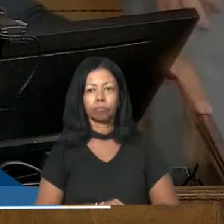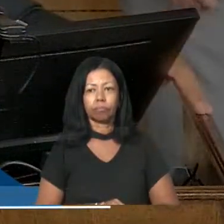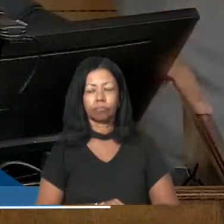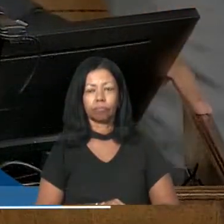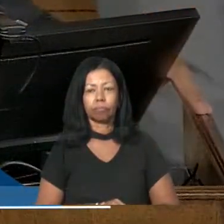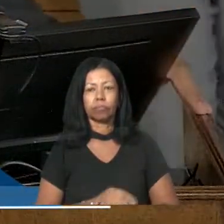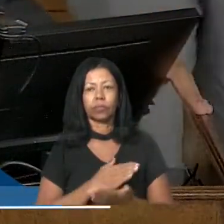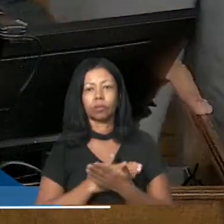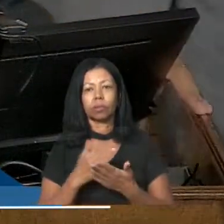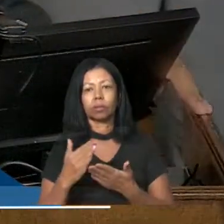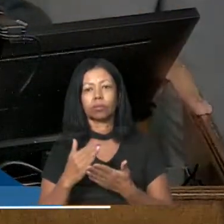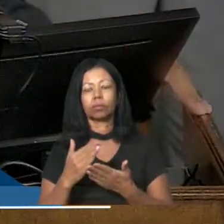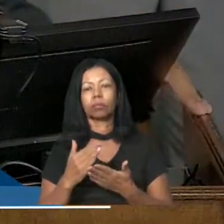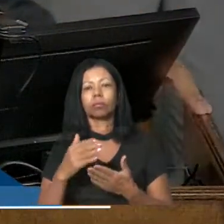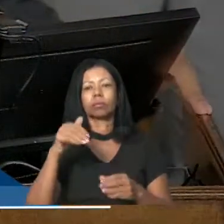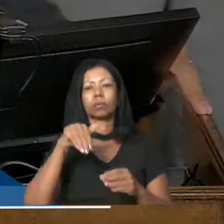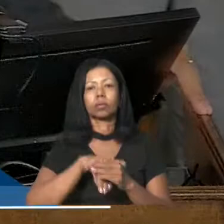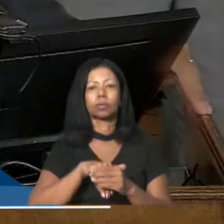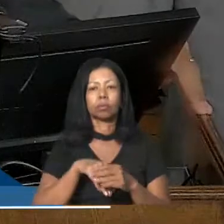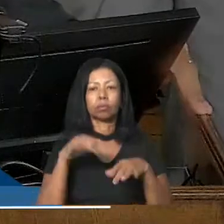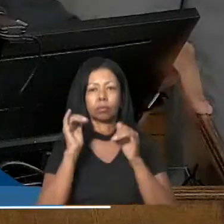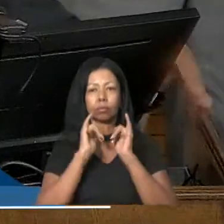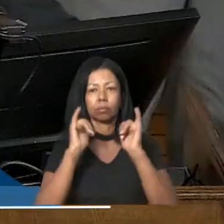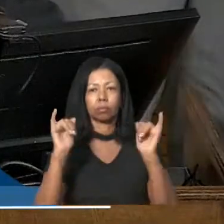está aberta a votação.